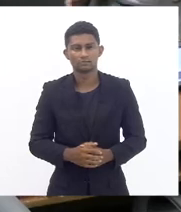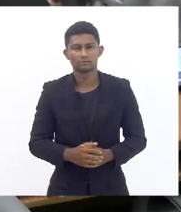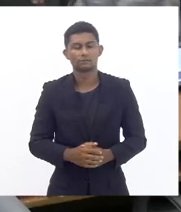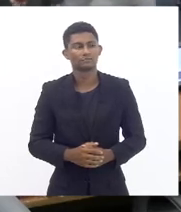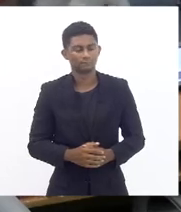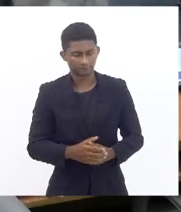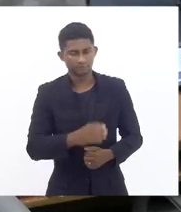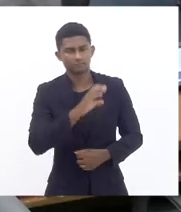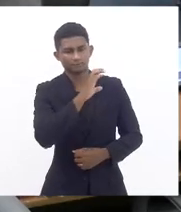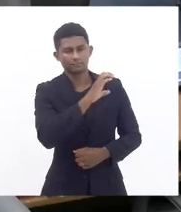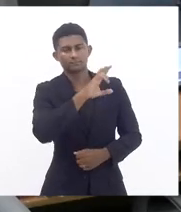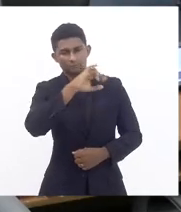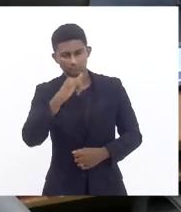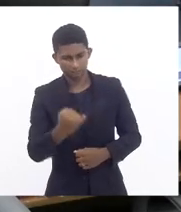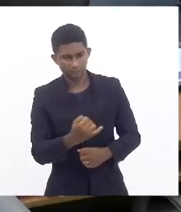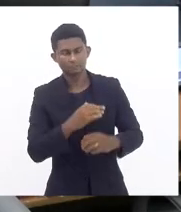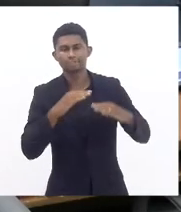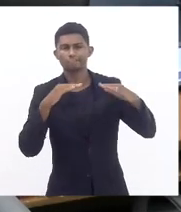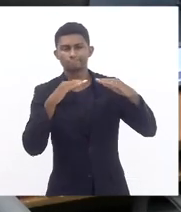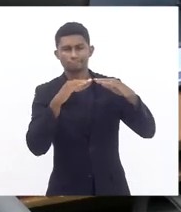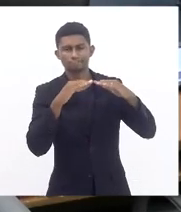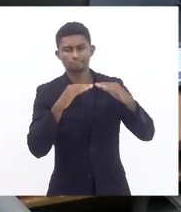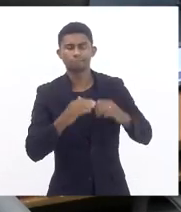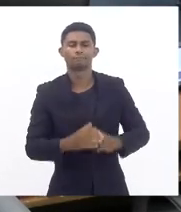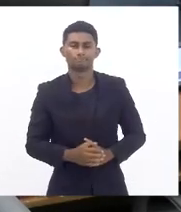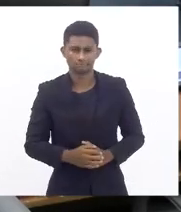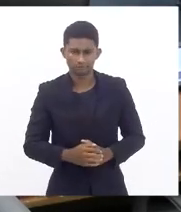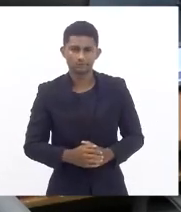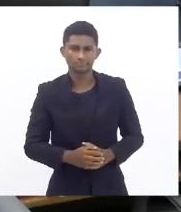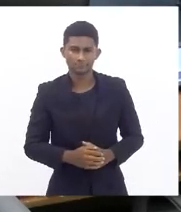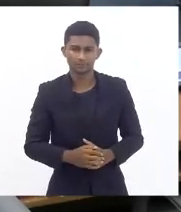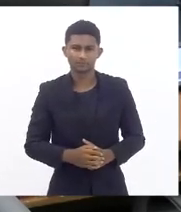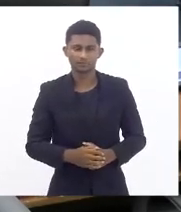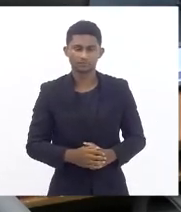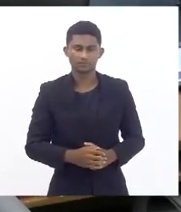Acompanhando a CCJ. Favorável, acompanhando a CCJ.